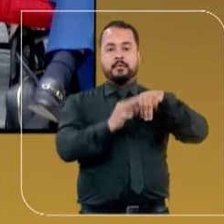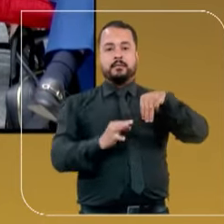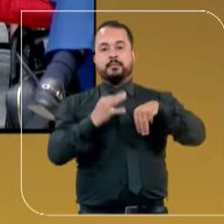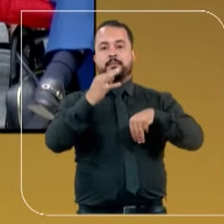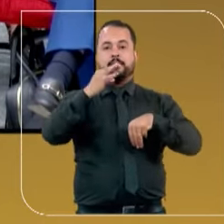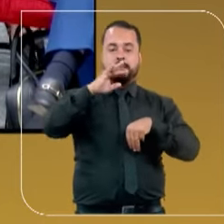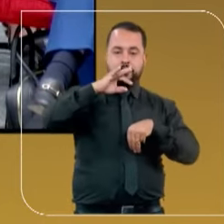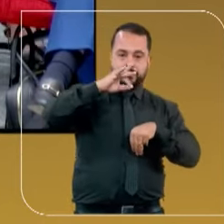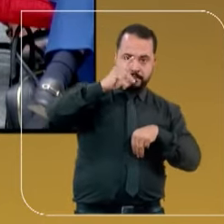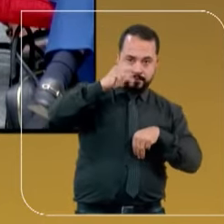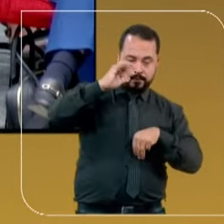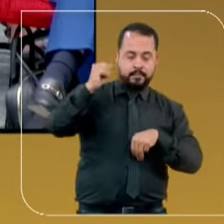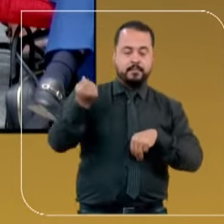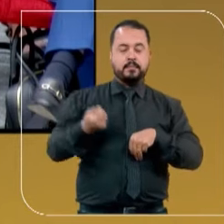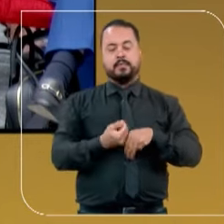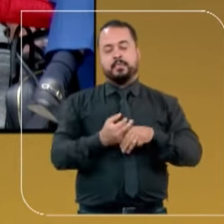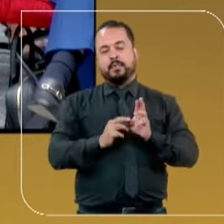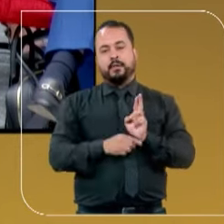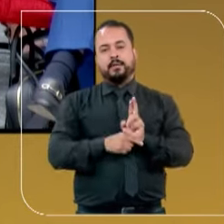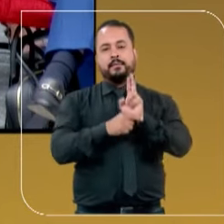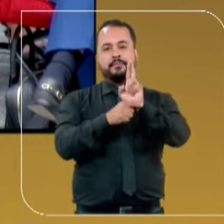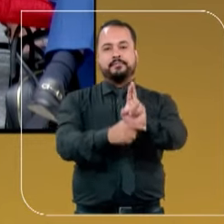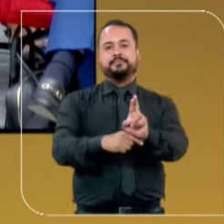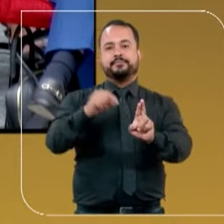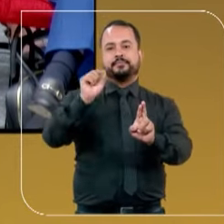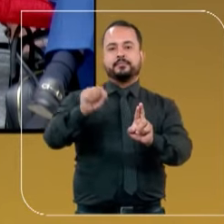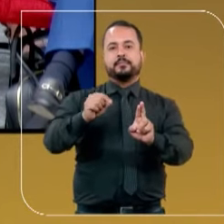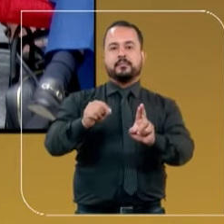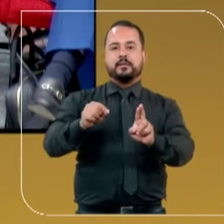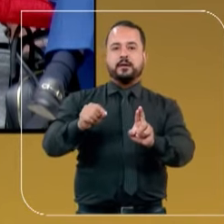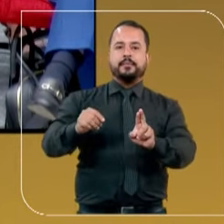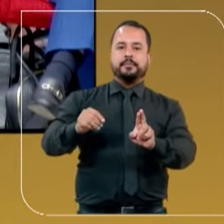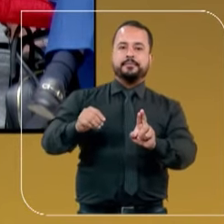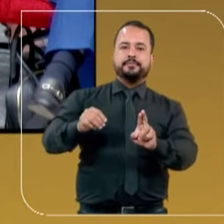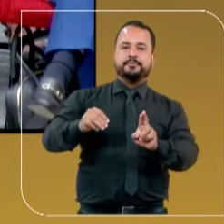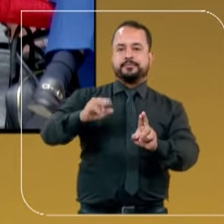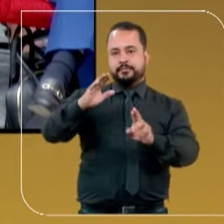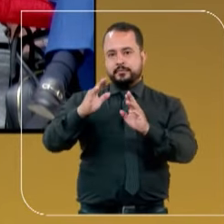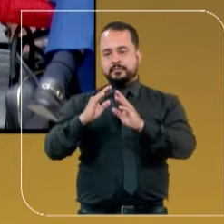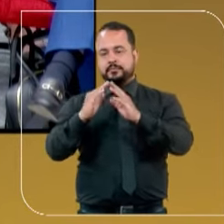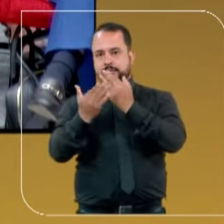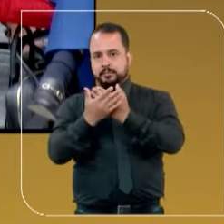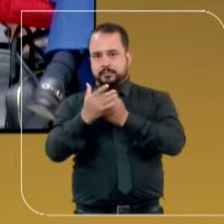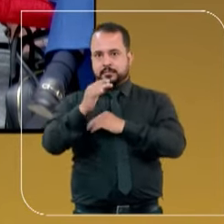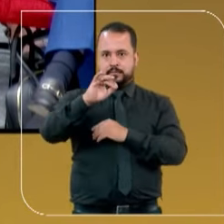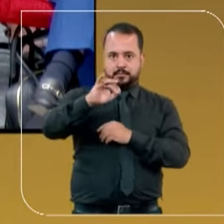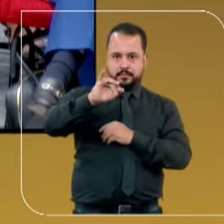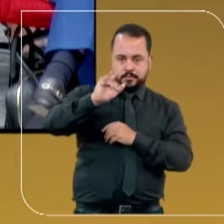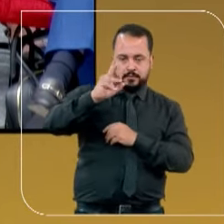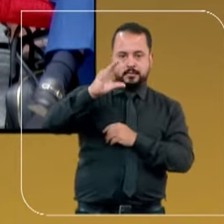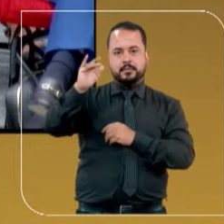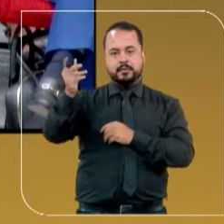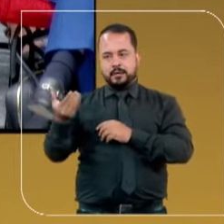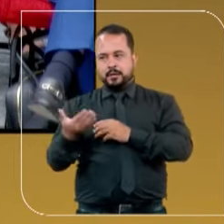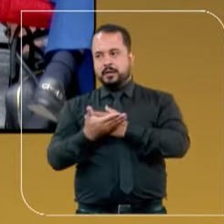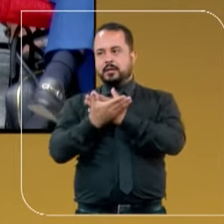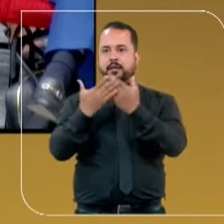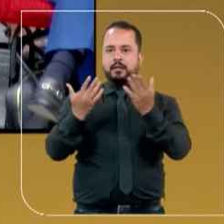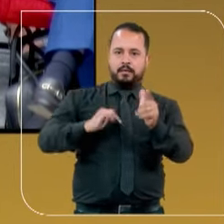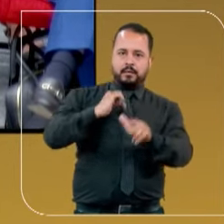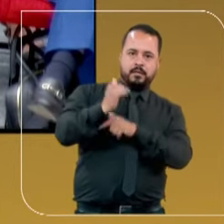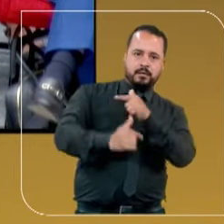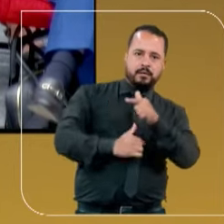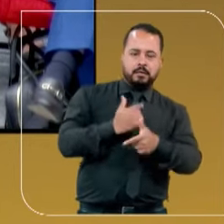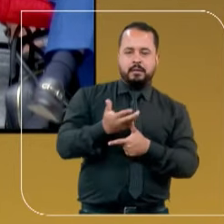a graça de representando junto com o ministro Mauro na Escola Judicial de Berlim, e lá firmamos vários compromissos do qual ela